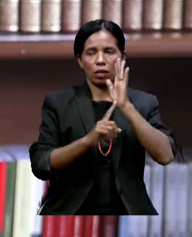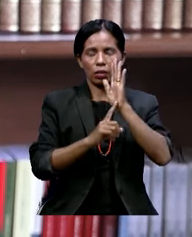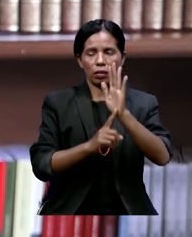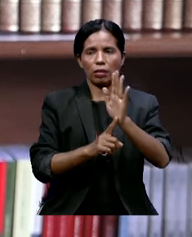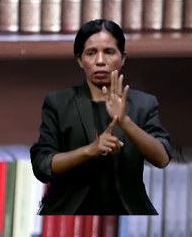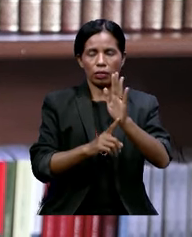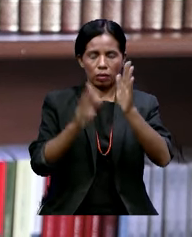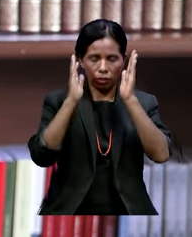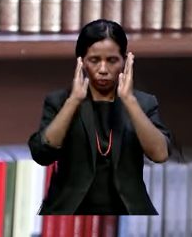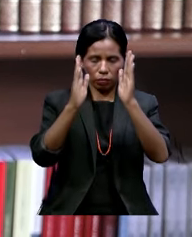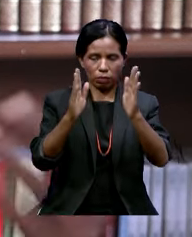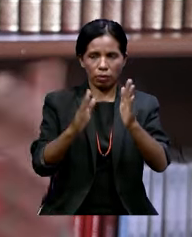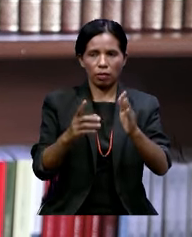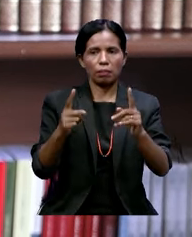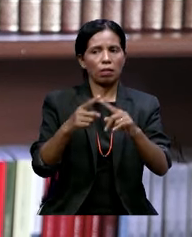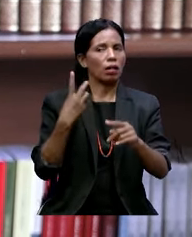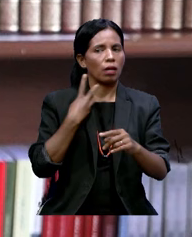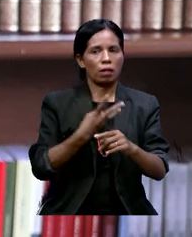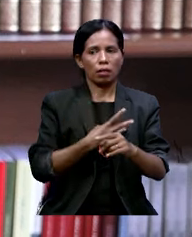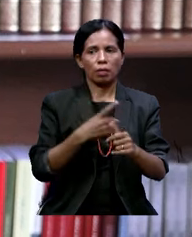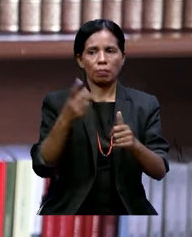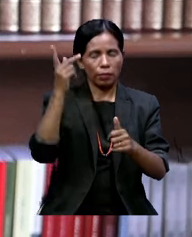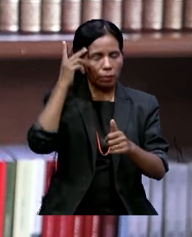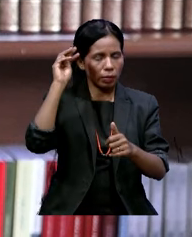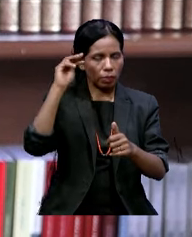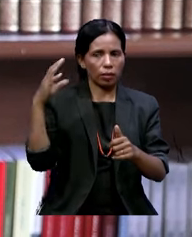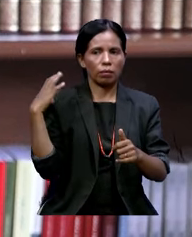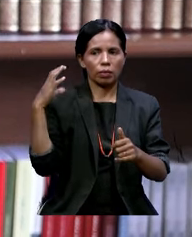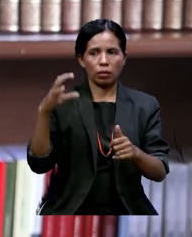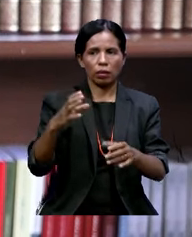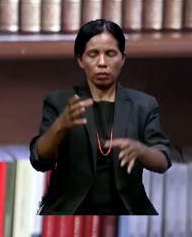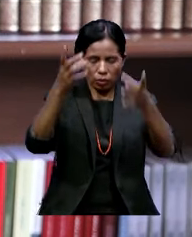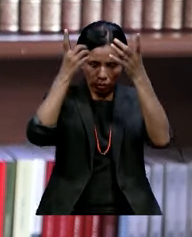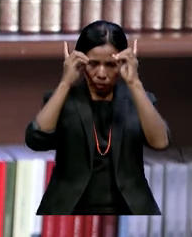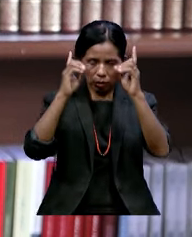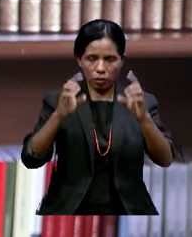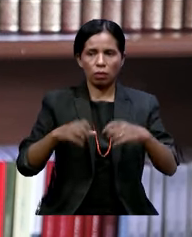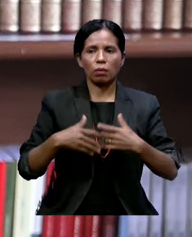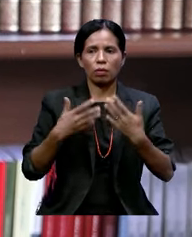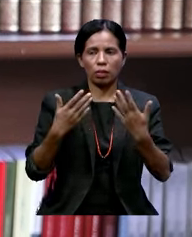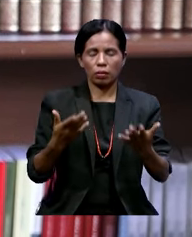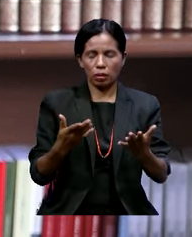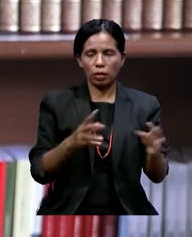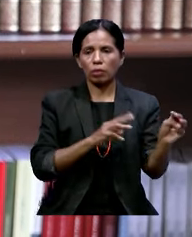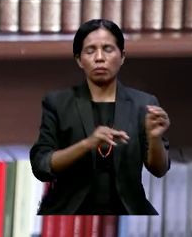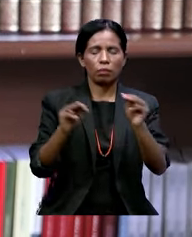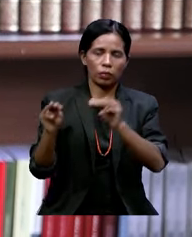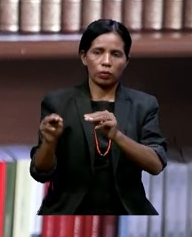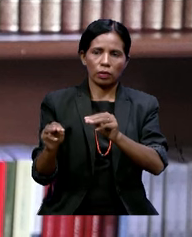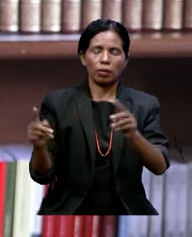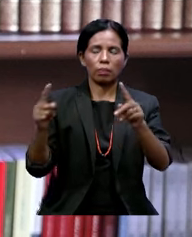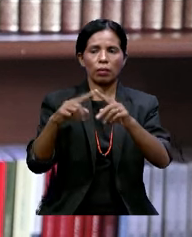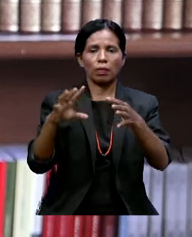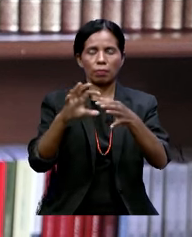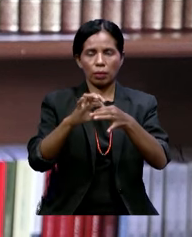sentido significante. Ba ami makira ne. Primeiro ministro ia competência para tu foti decisão, ou insa tu remodela. Baia ninia membro